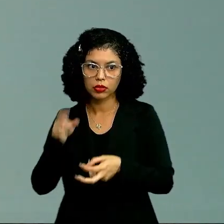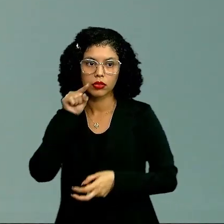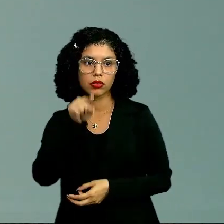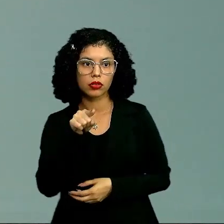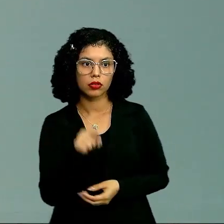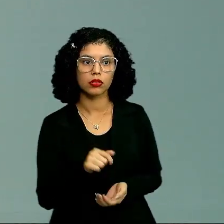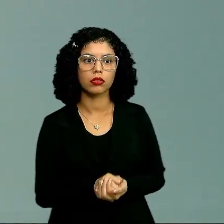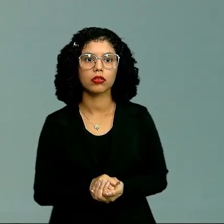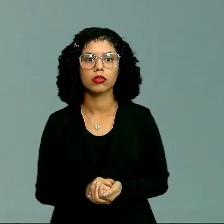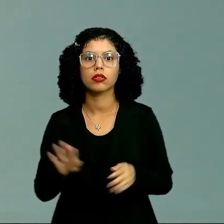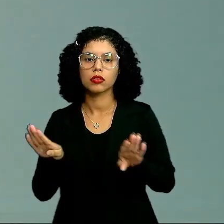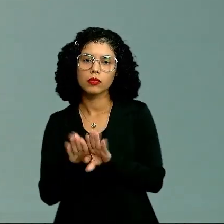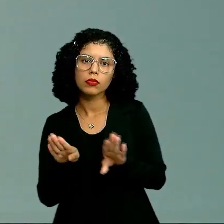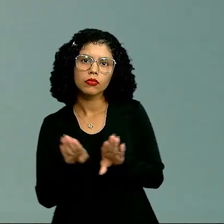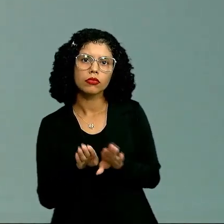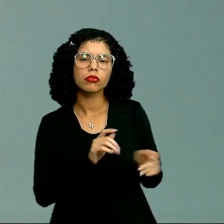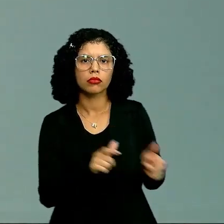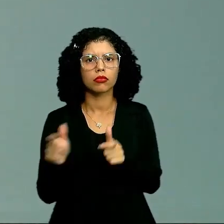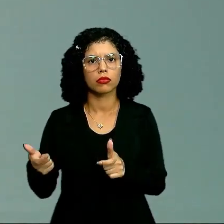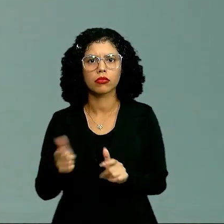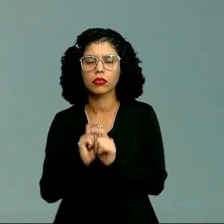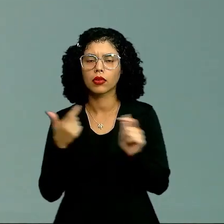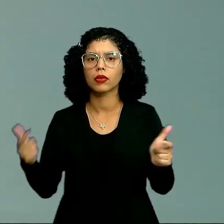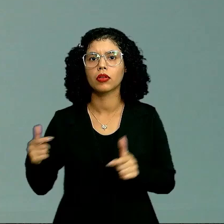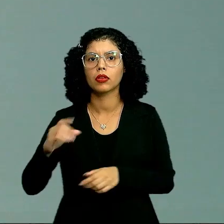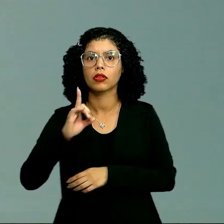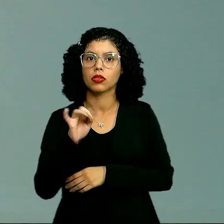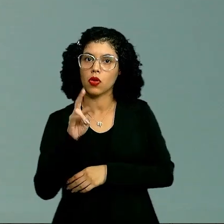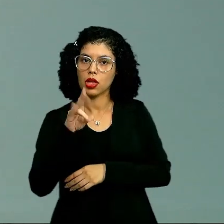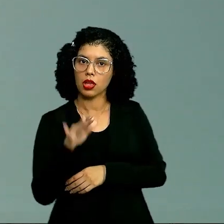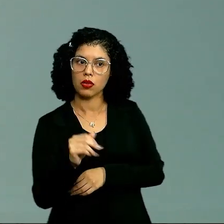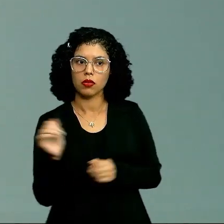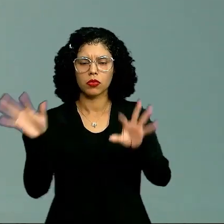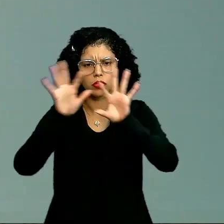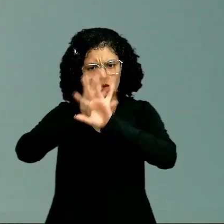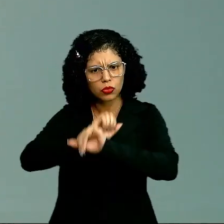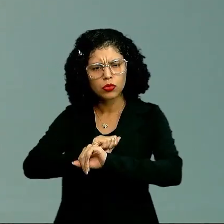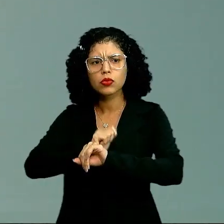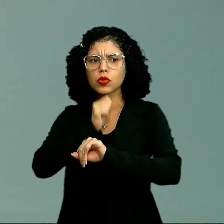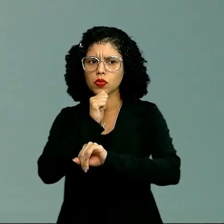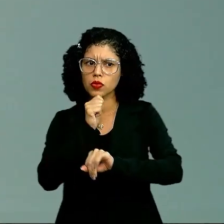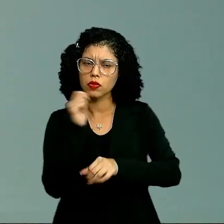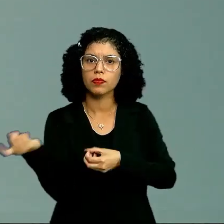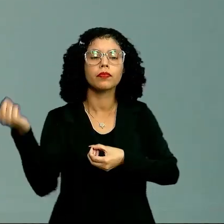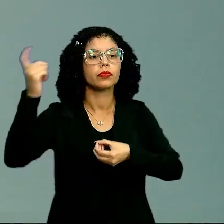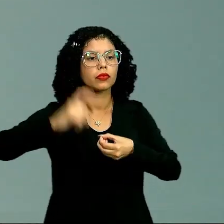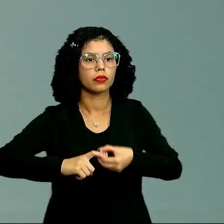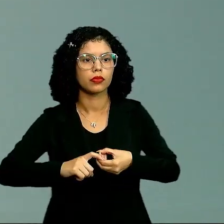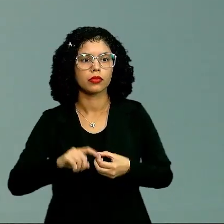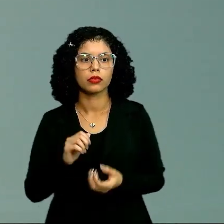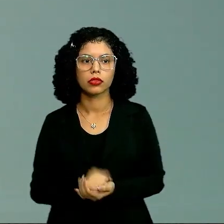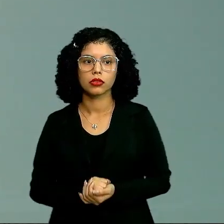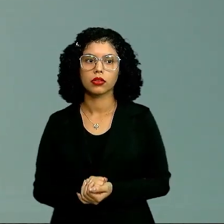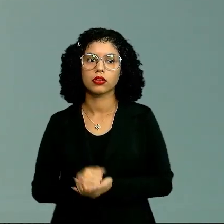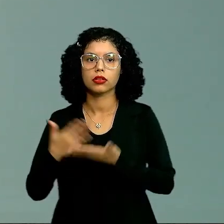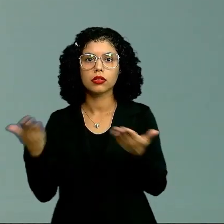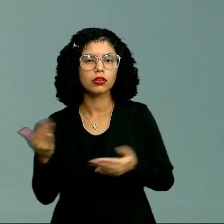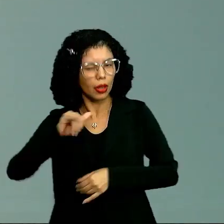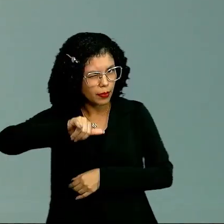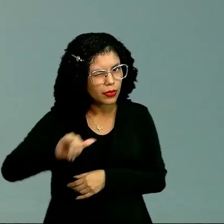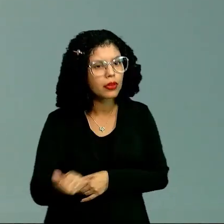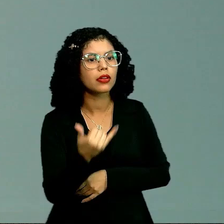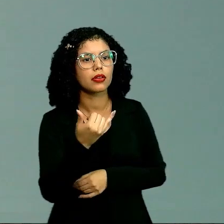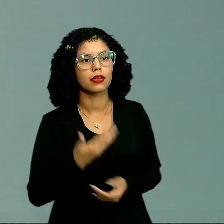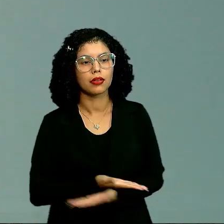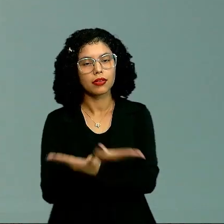aí, envoltas nesse ambiente mais boêmio, mais escuro, voltado para a taverna. Então,